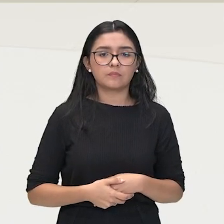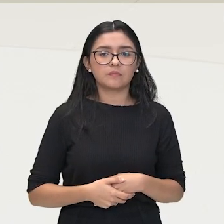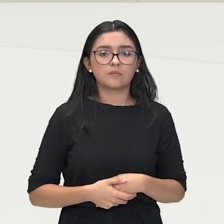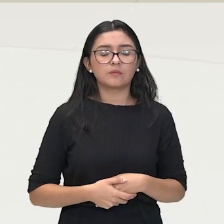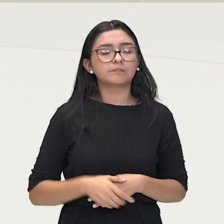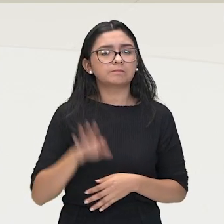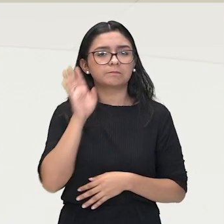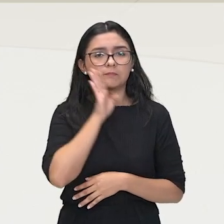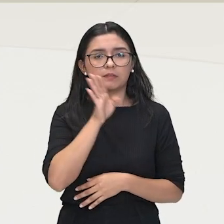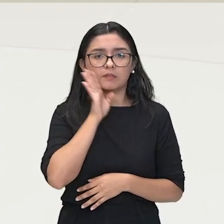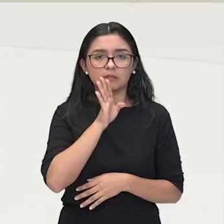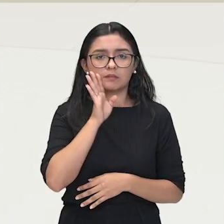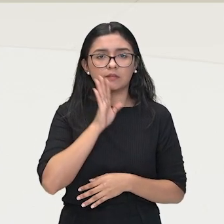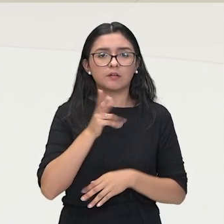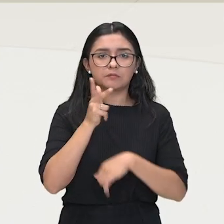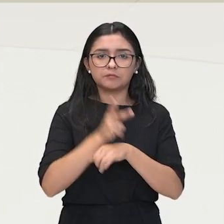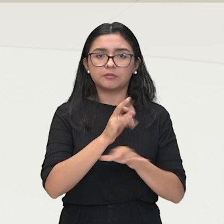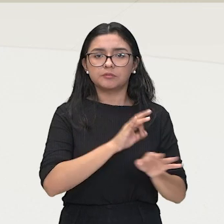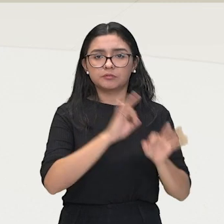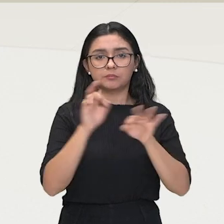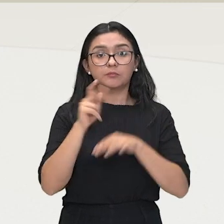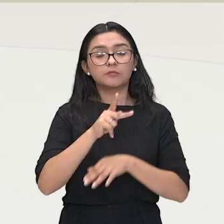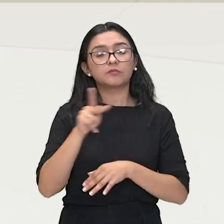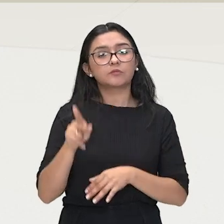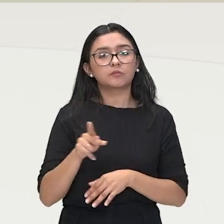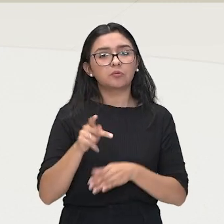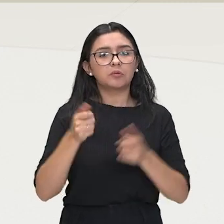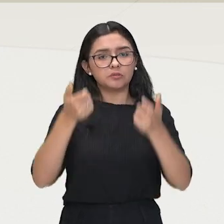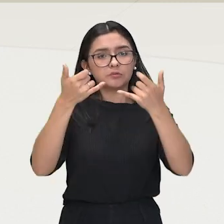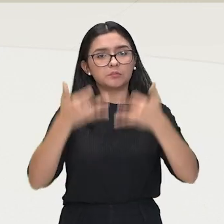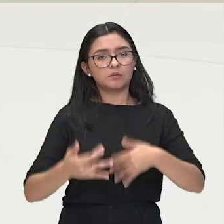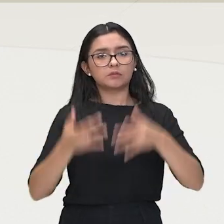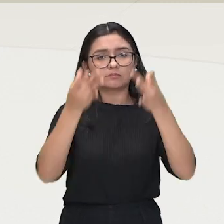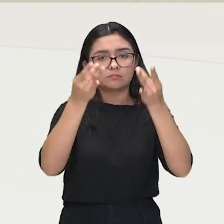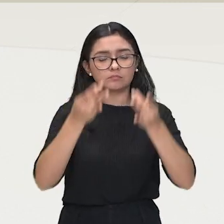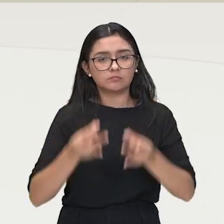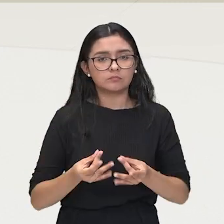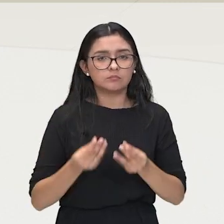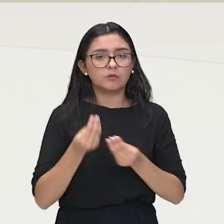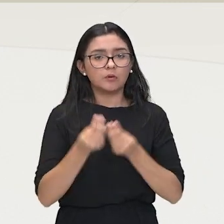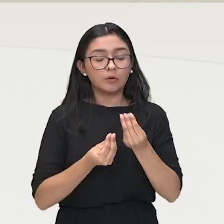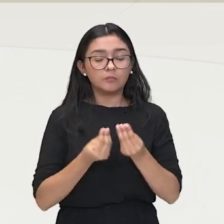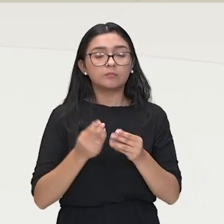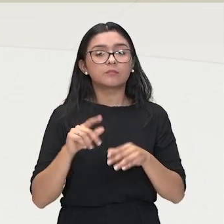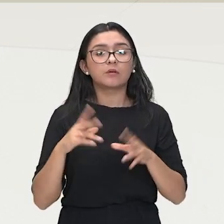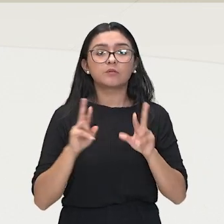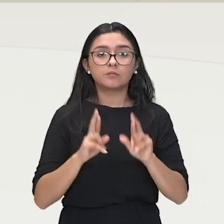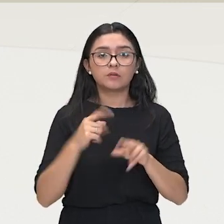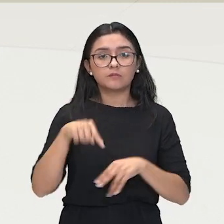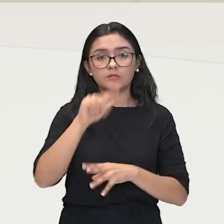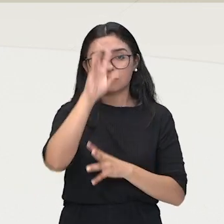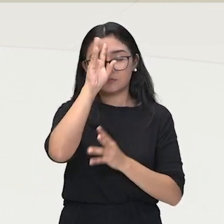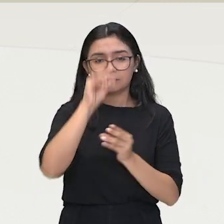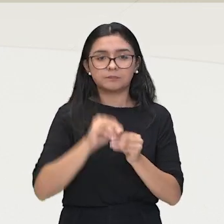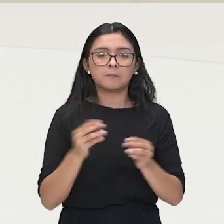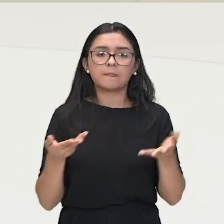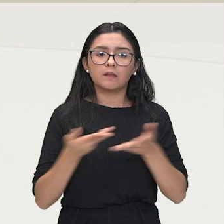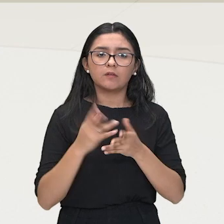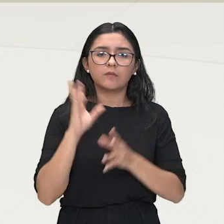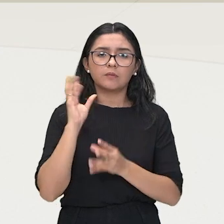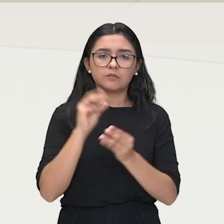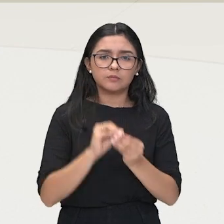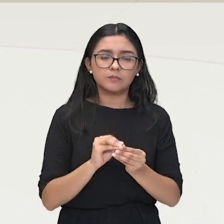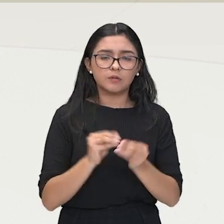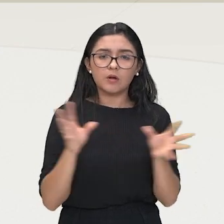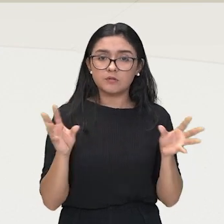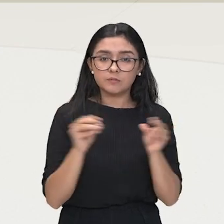Muito bacana aí o vídeo do professor, o experimento que ele fez para vocês. Espero que vocês tenham entendido. E aí vamos resumir aqui, pois